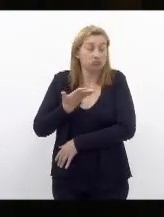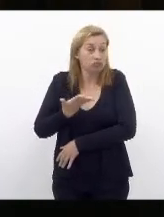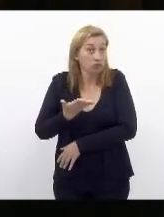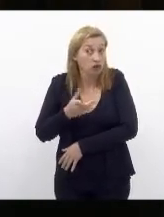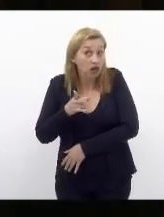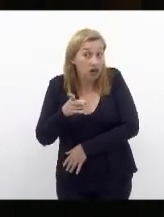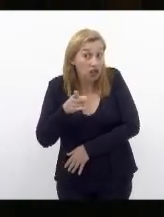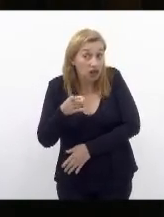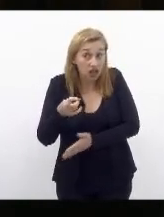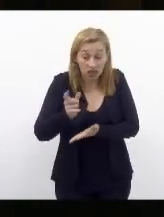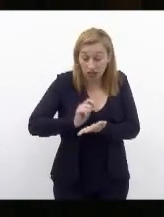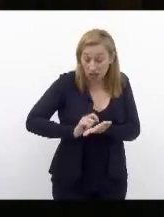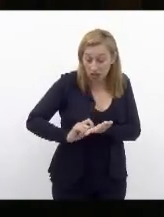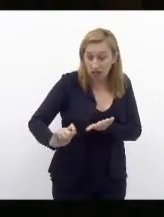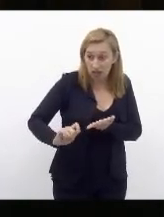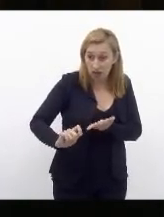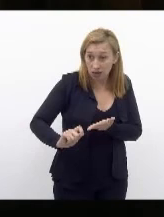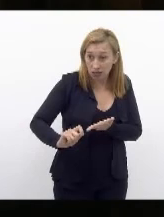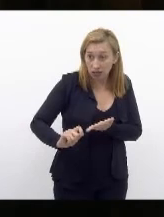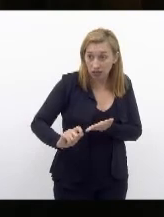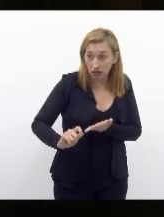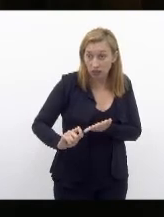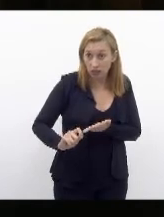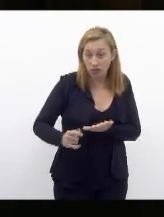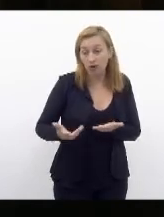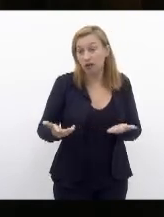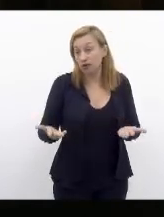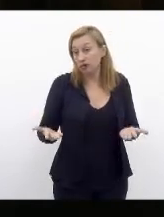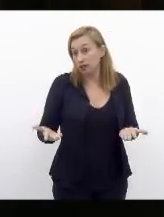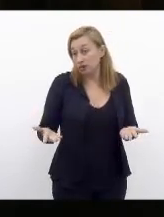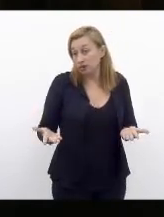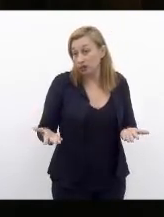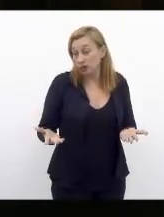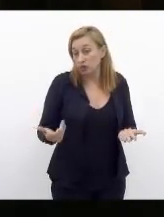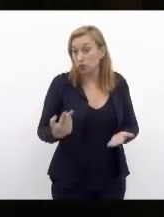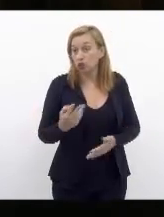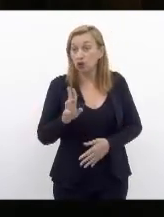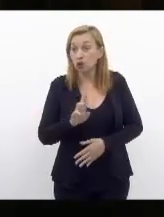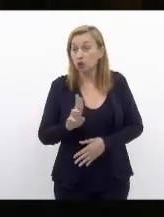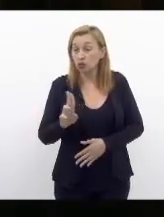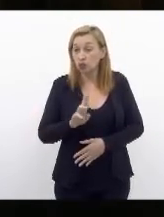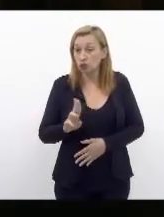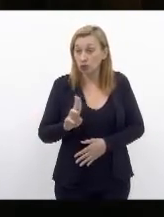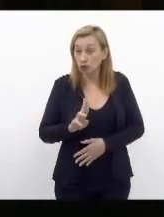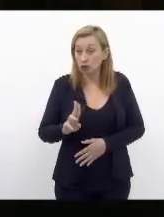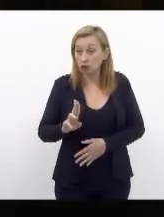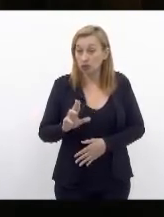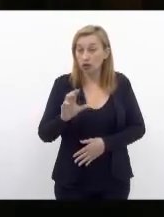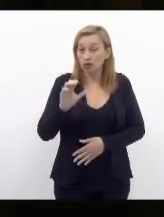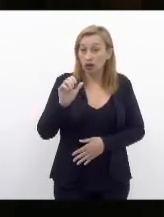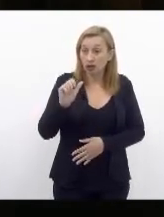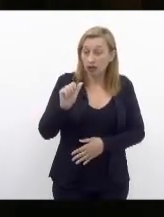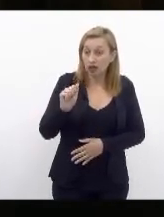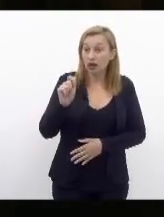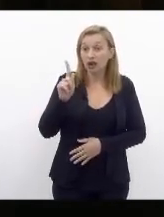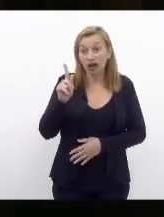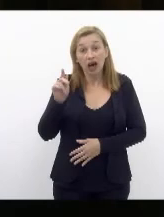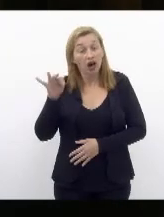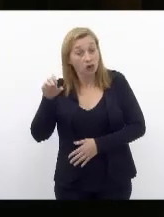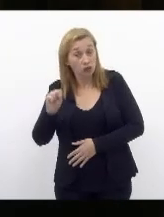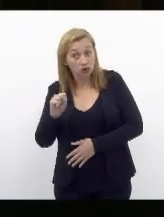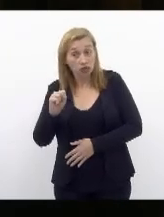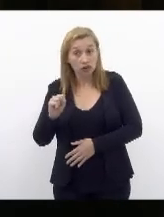que assinam esses desagravos sejam nomeados em cargos, em comissão na prefeitura de